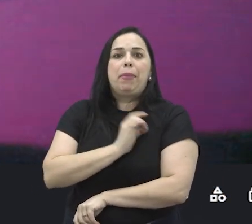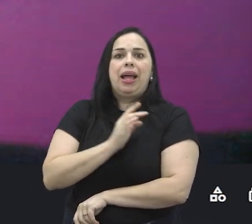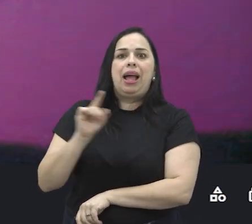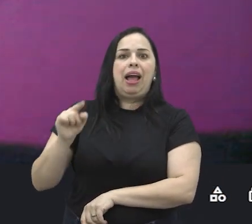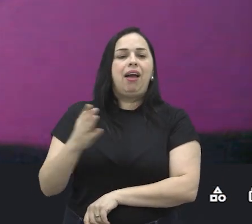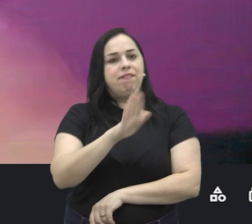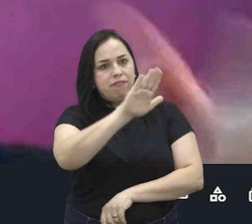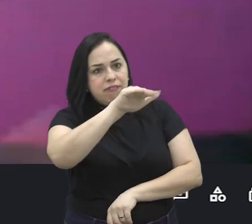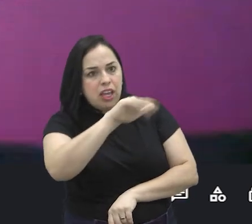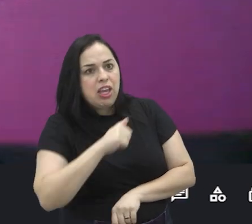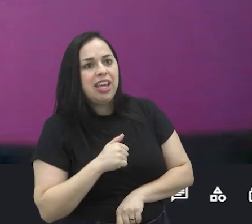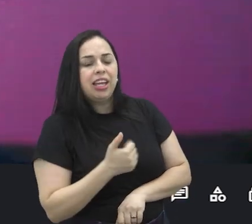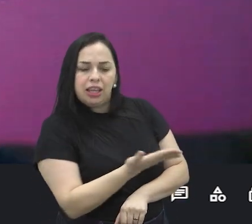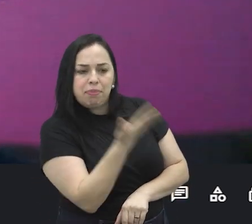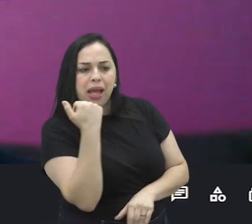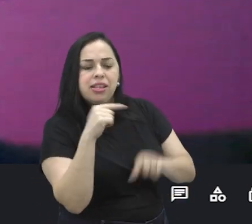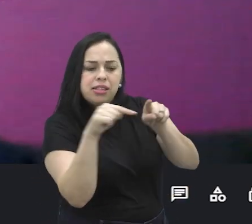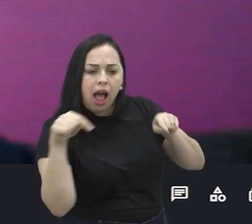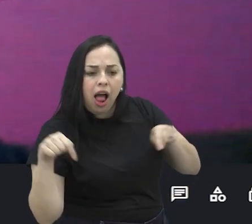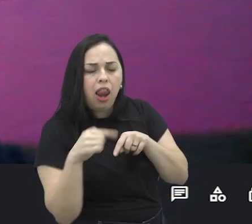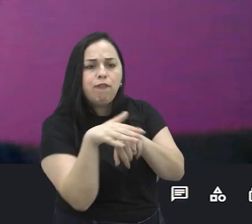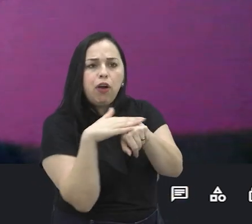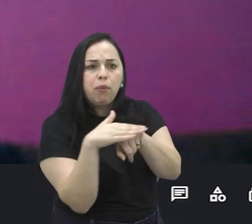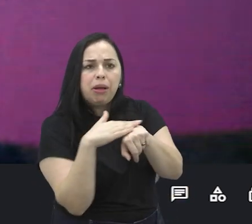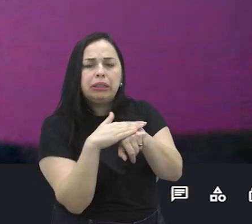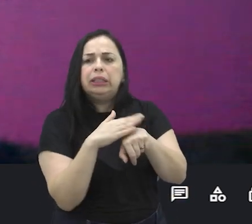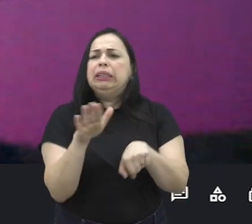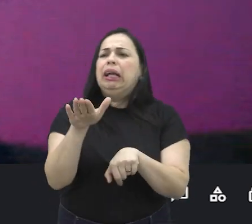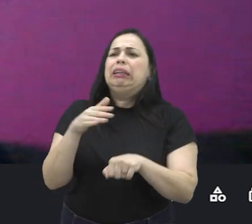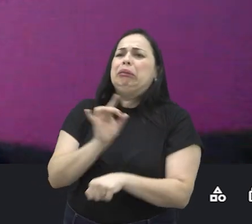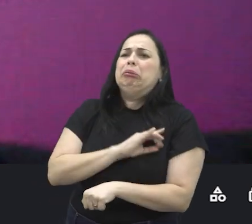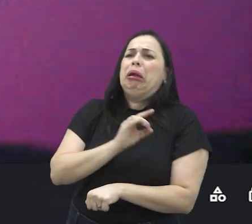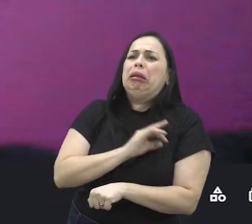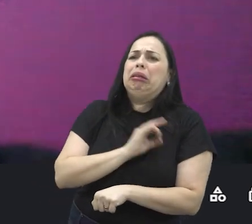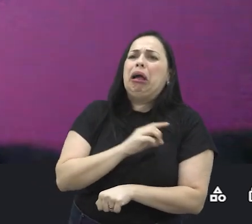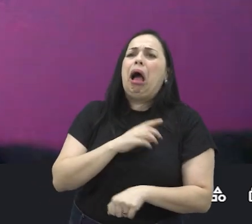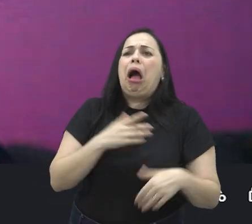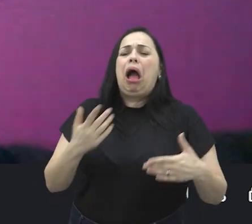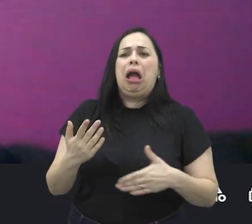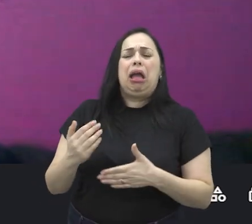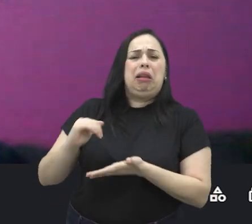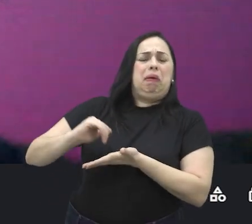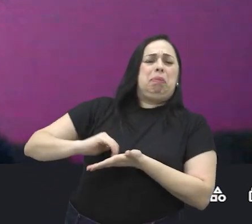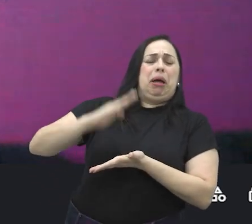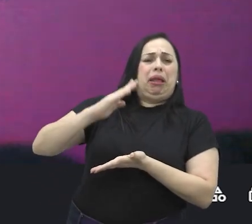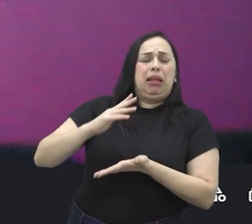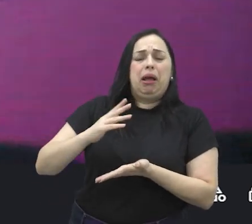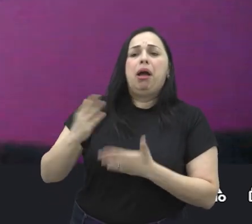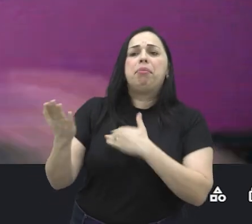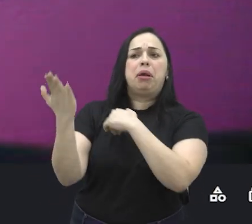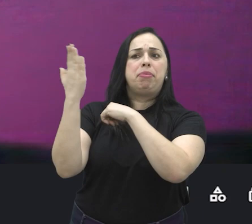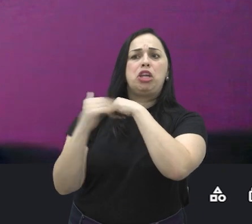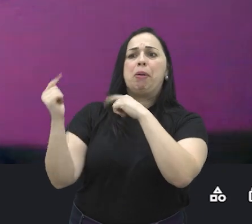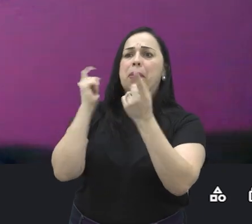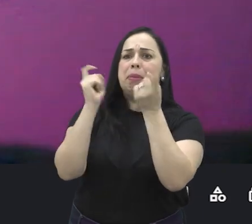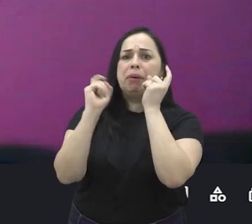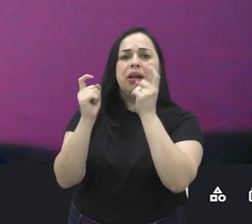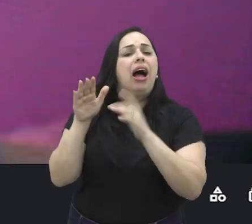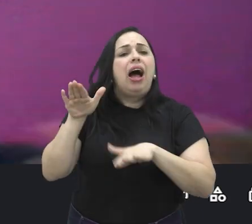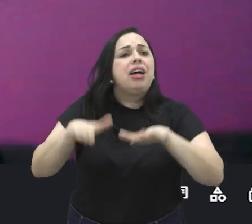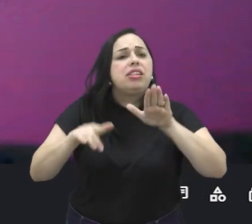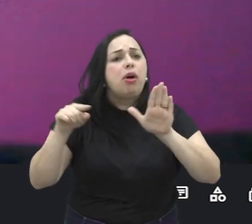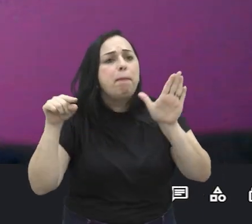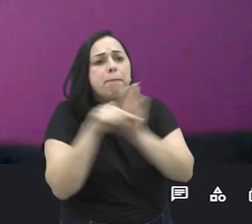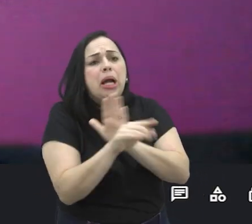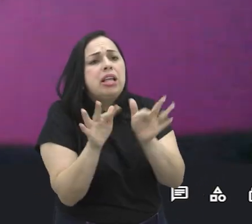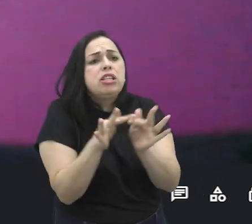O chefe fala assim, vem aqui na minha sala. É aquela coisa, a gente sempre tem esse medo, né? De, vai me demitir, porque me chamou para uma reunião, e às vezes o